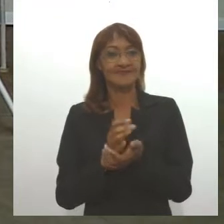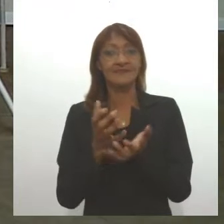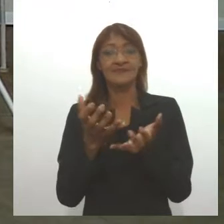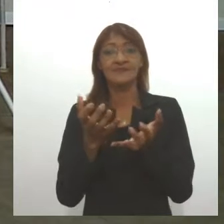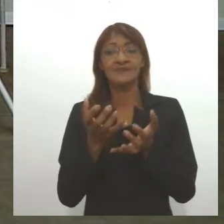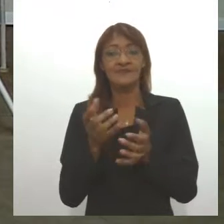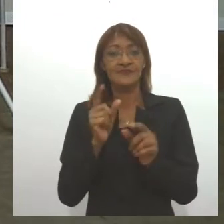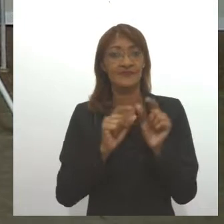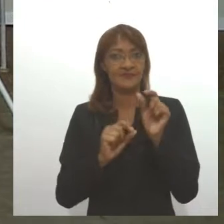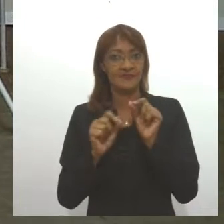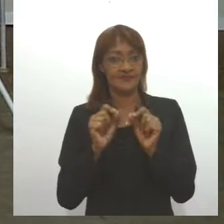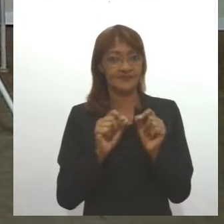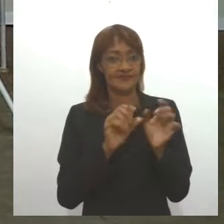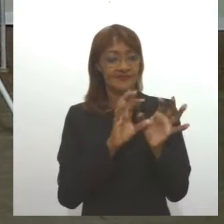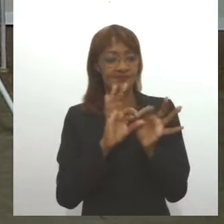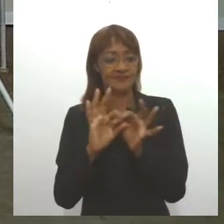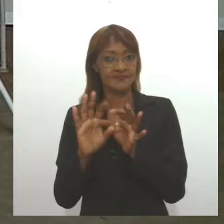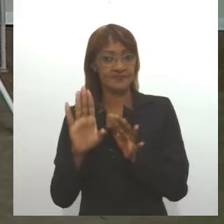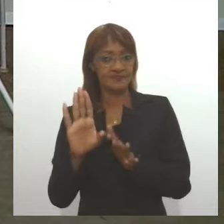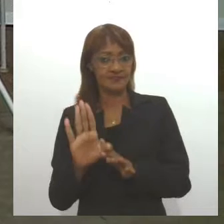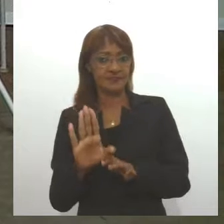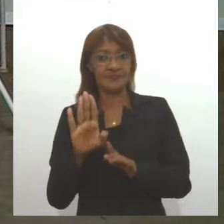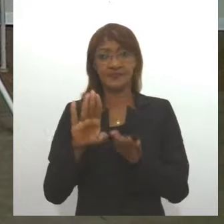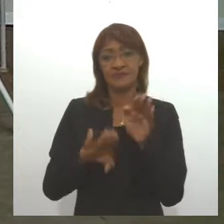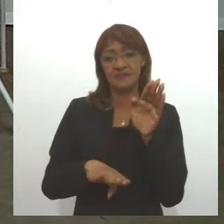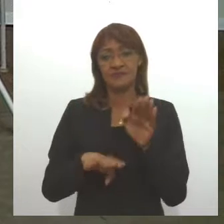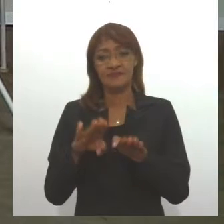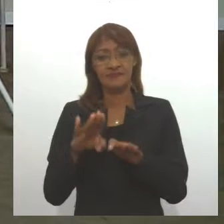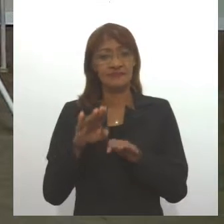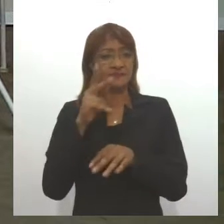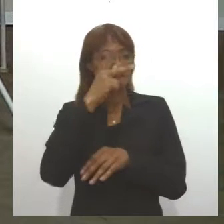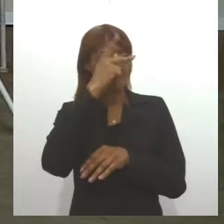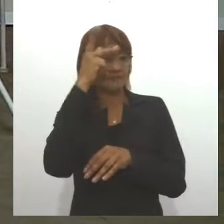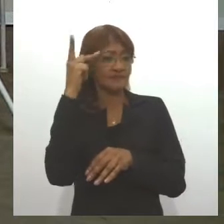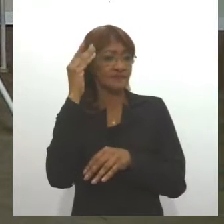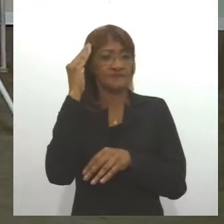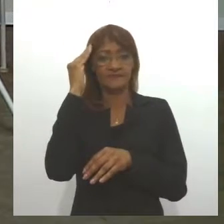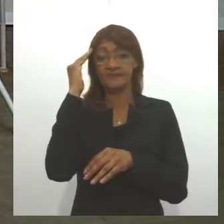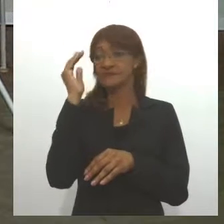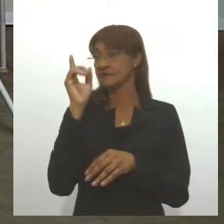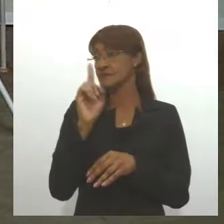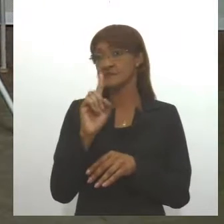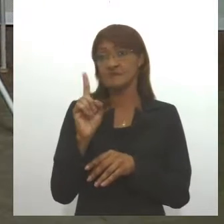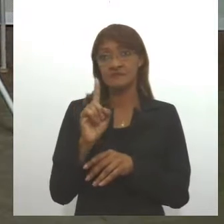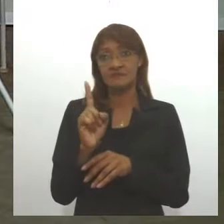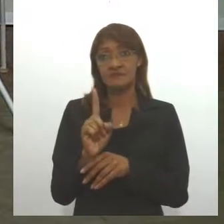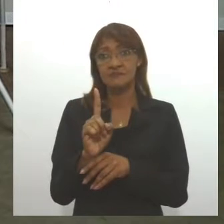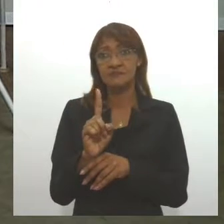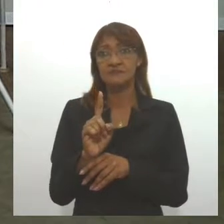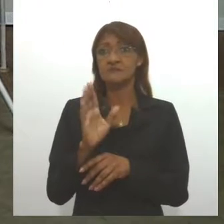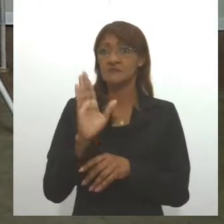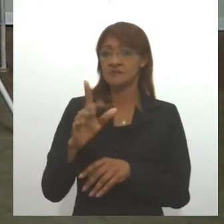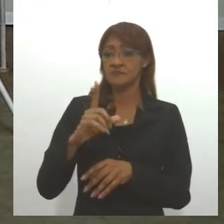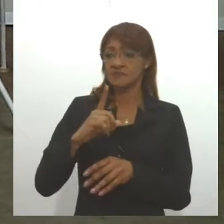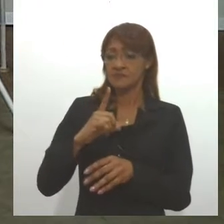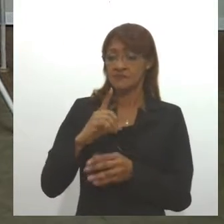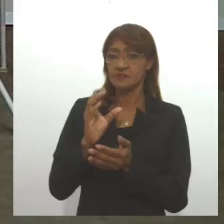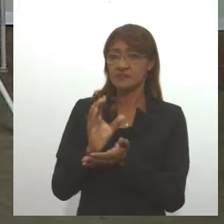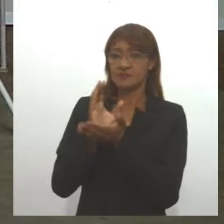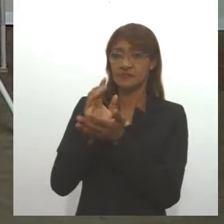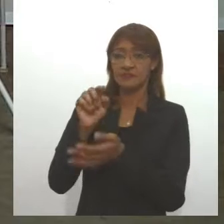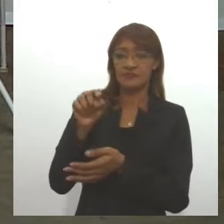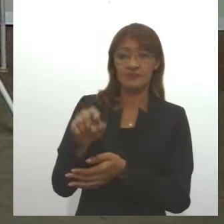contextualizando o seguinte: às vezes as pessoas não têm muito conhecimento de que existem esses conselhos na esfera do